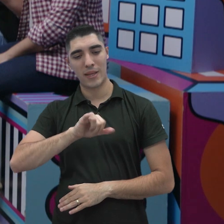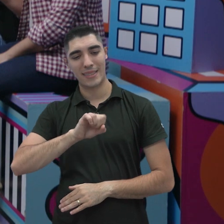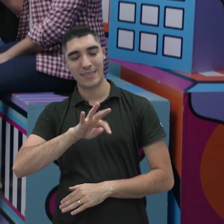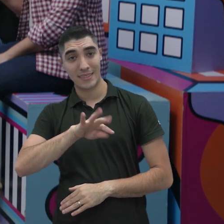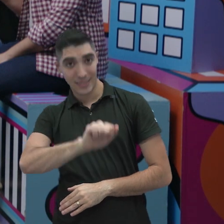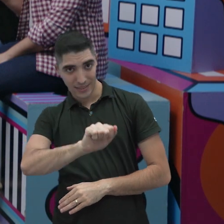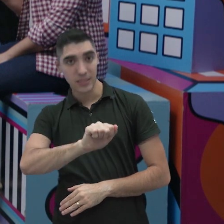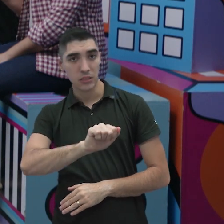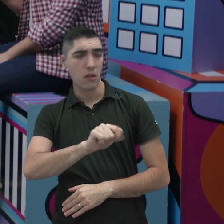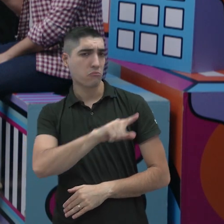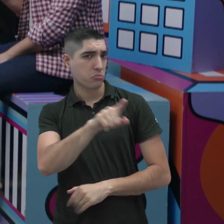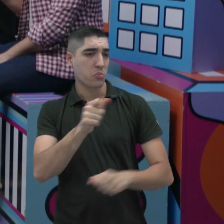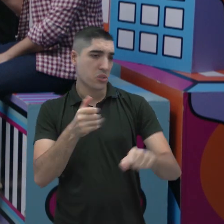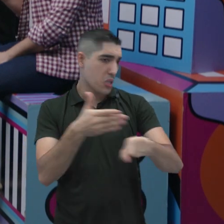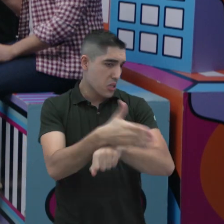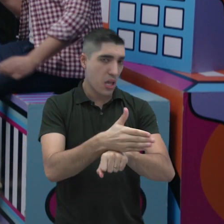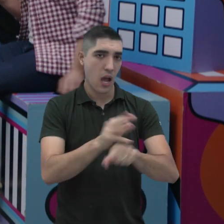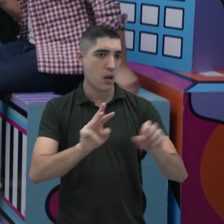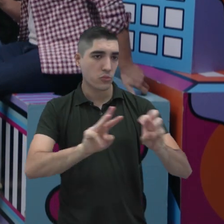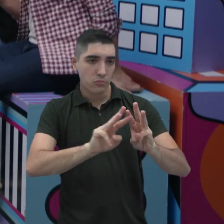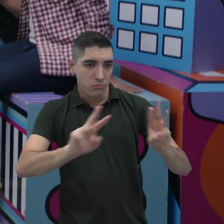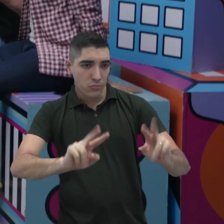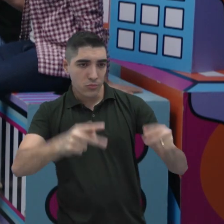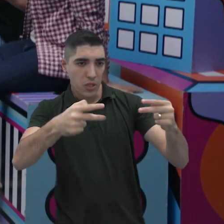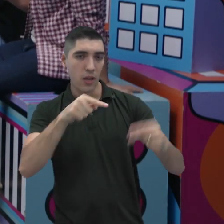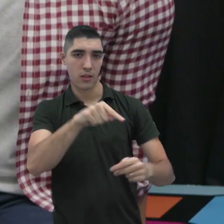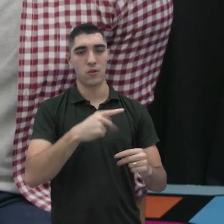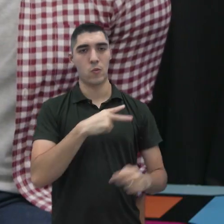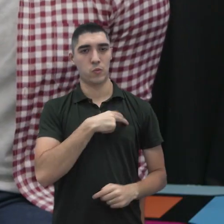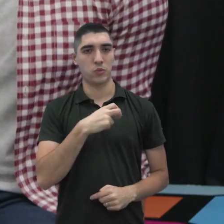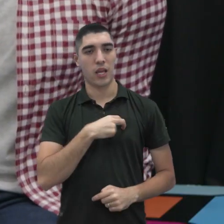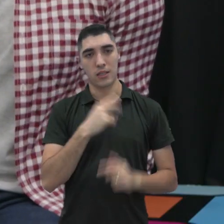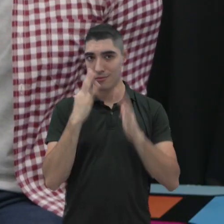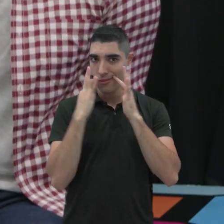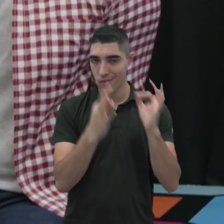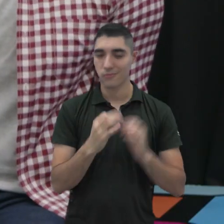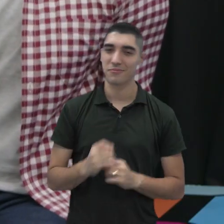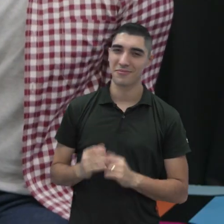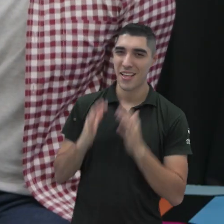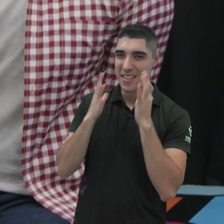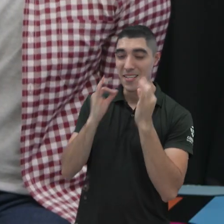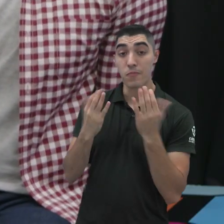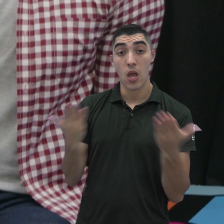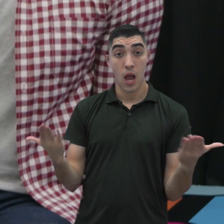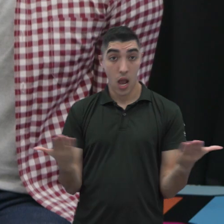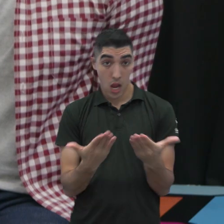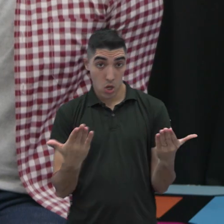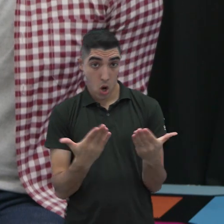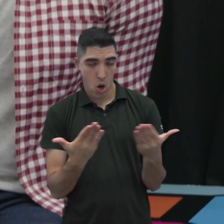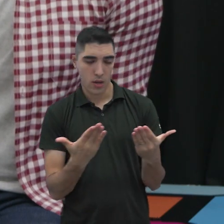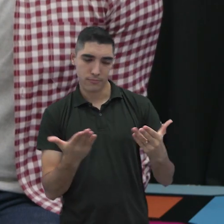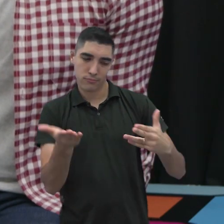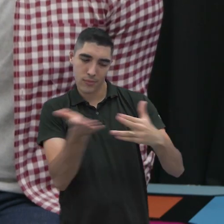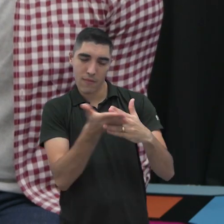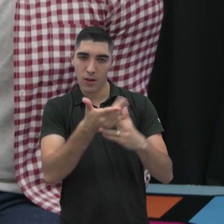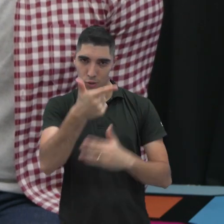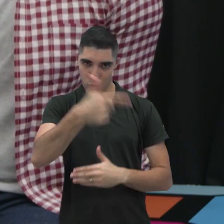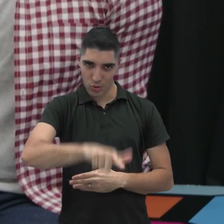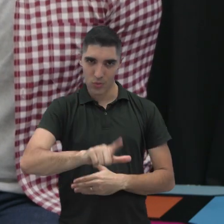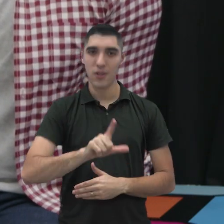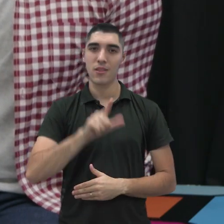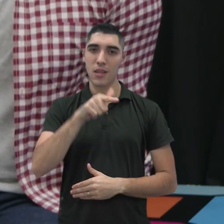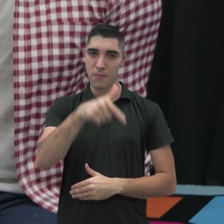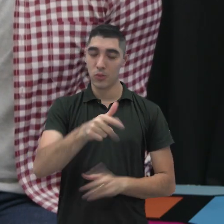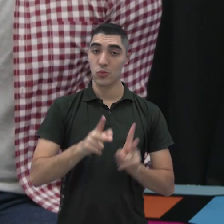redes sociais do SESI e ficar ligado. Ficar ligado. Show de bola. Gente, o Tá Ligado faz mais um intervalo, daqui a pouquinho a gente